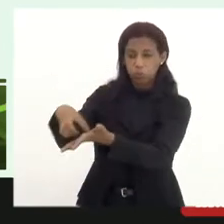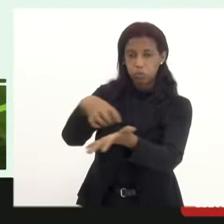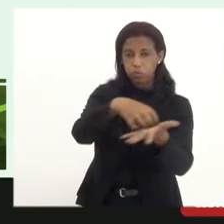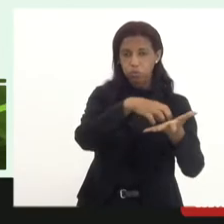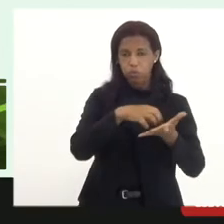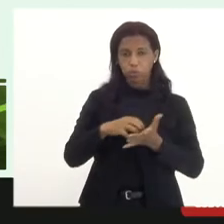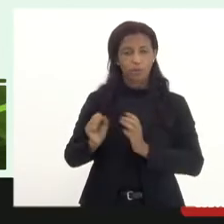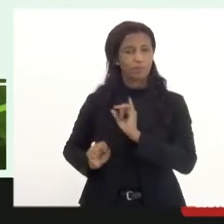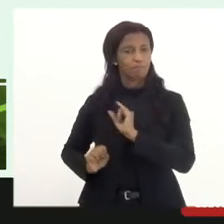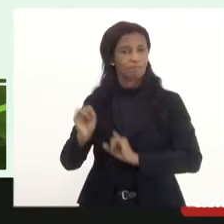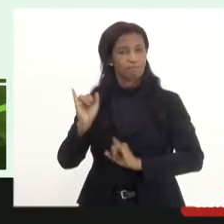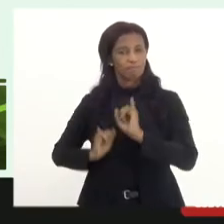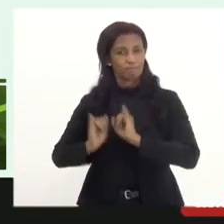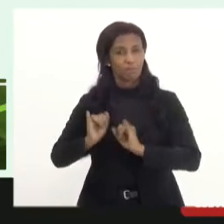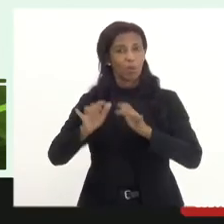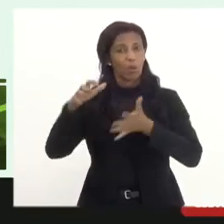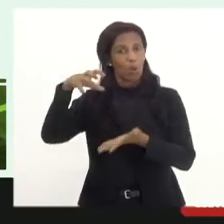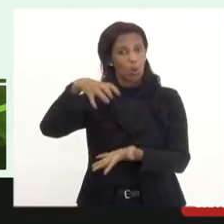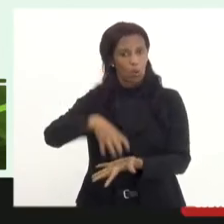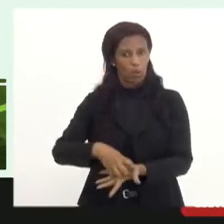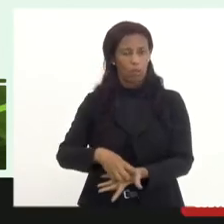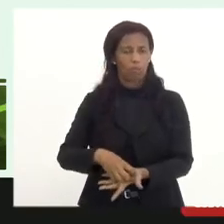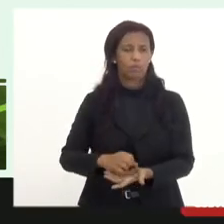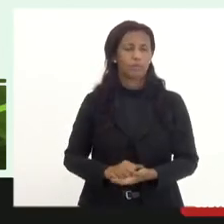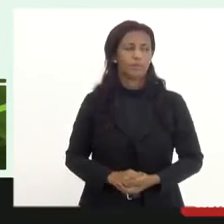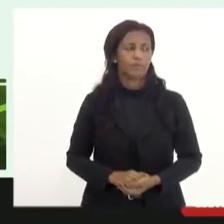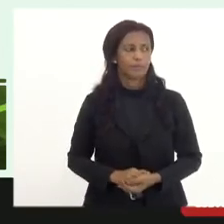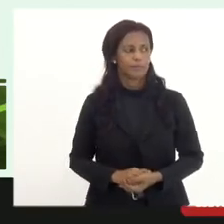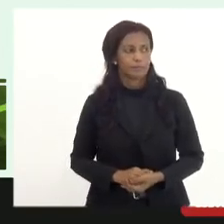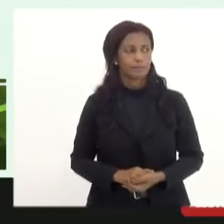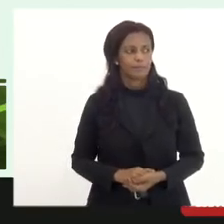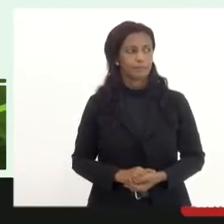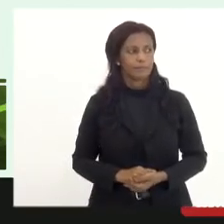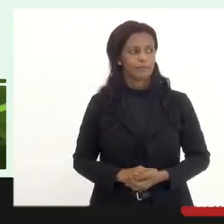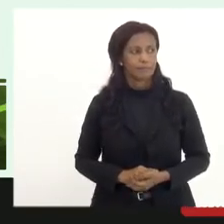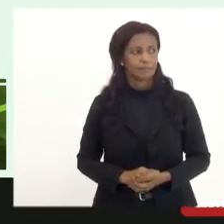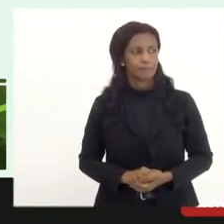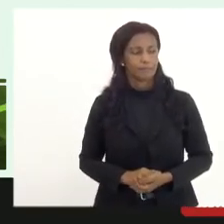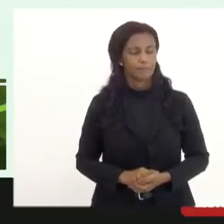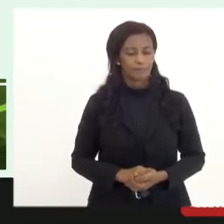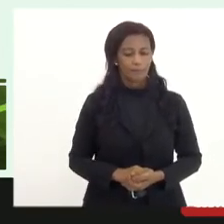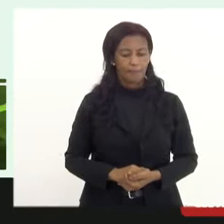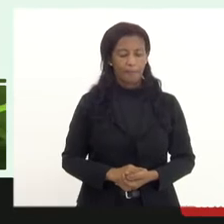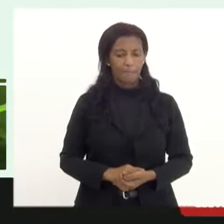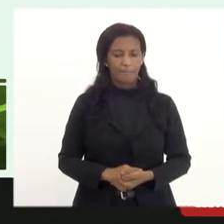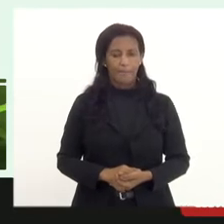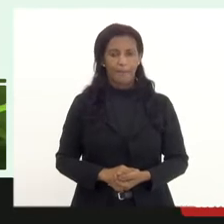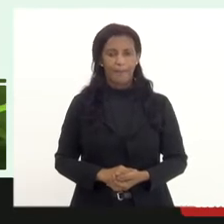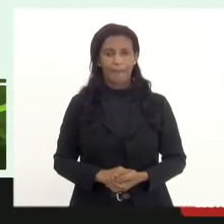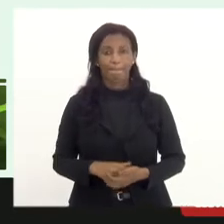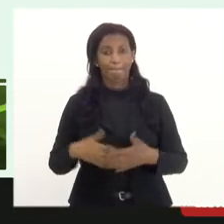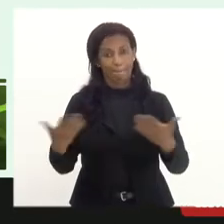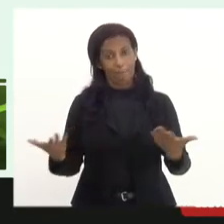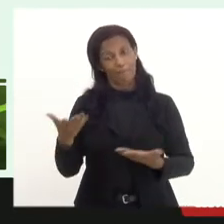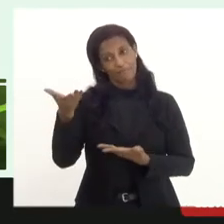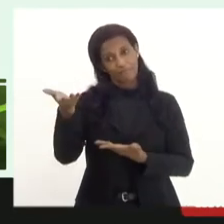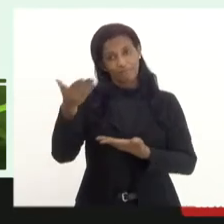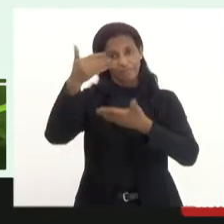indústria local. Bom, o que eu tinha para apresentar para vocês era